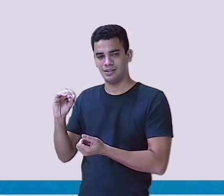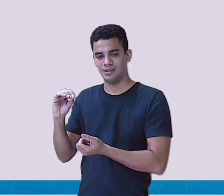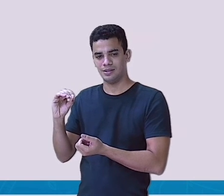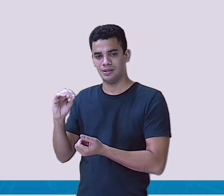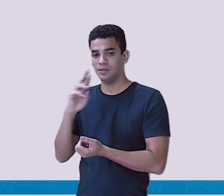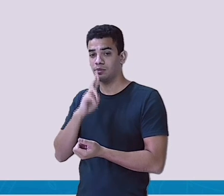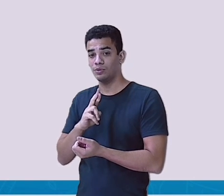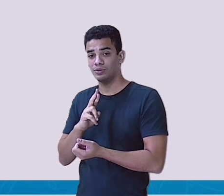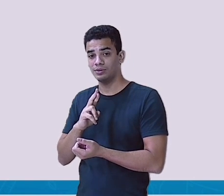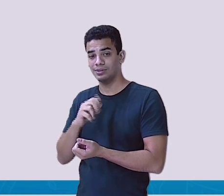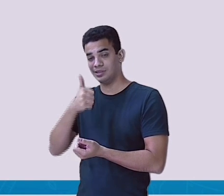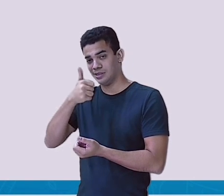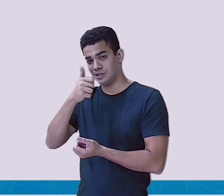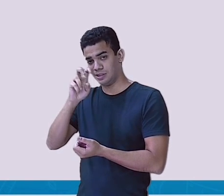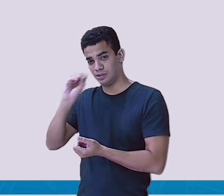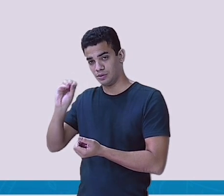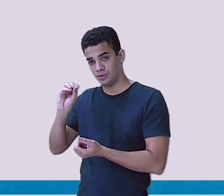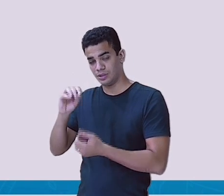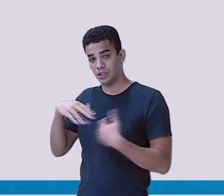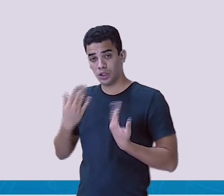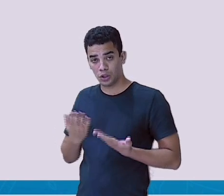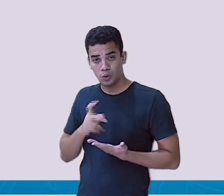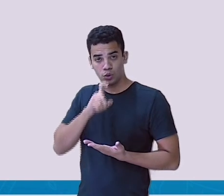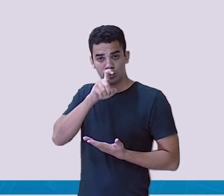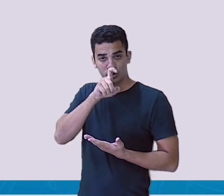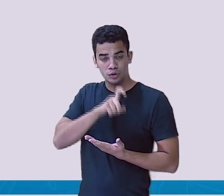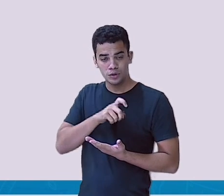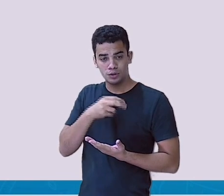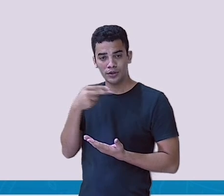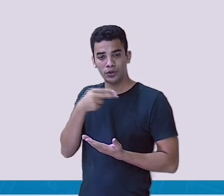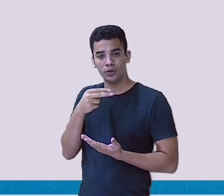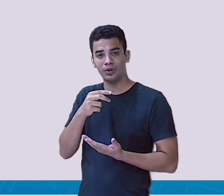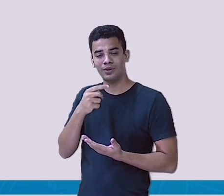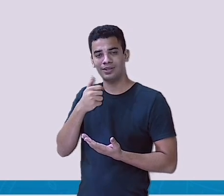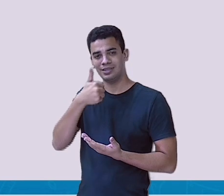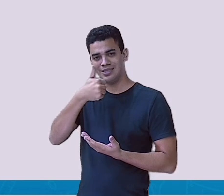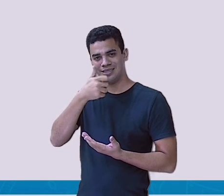igual a 150 dividido por 5.